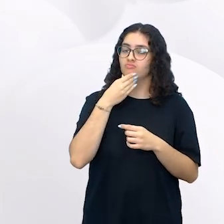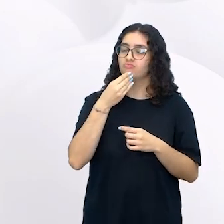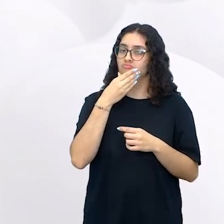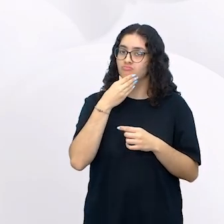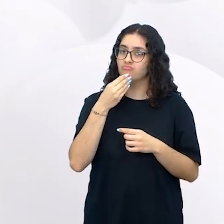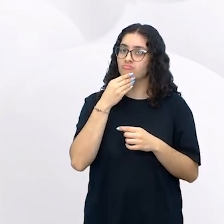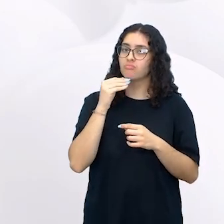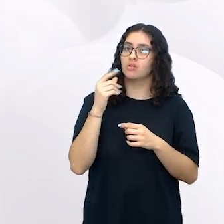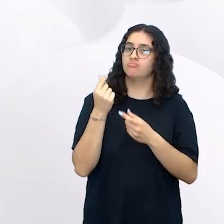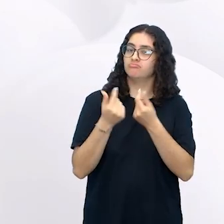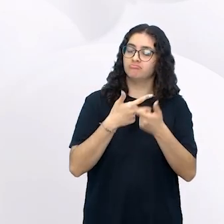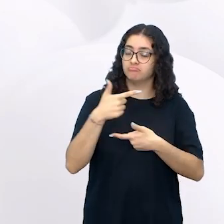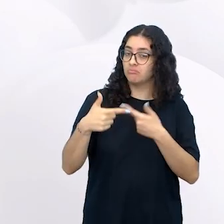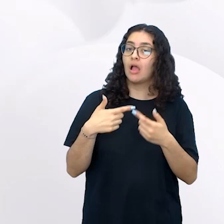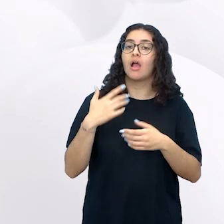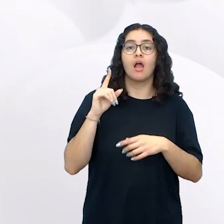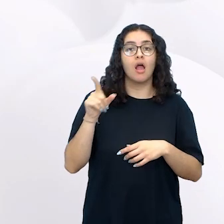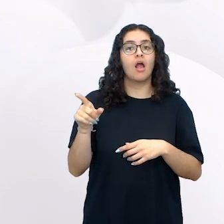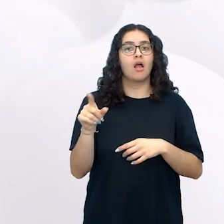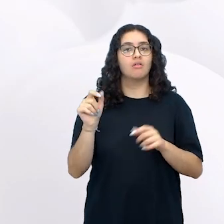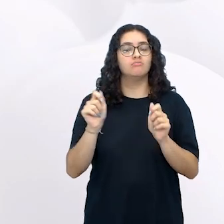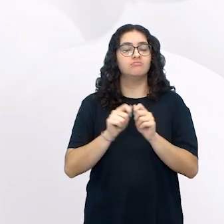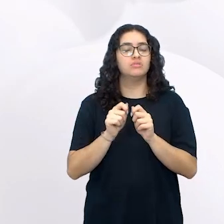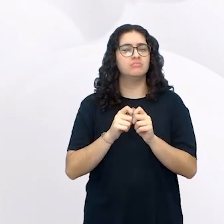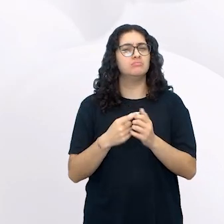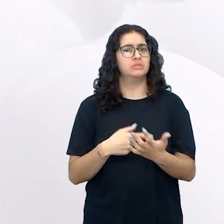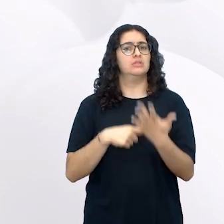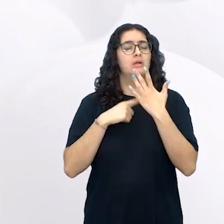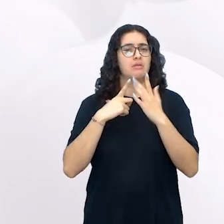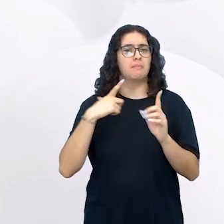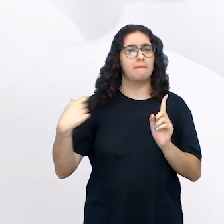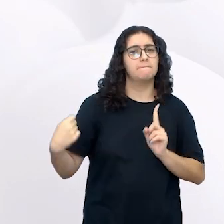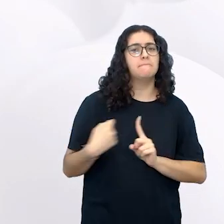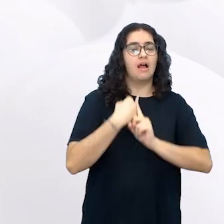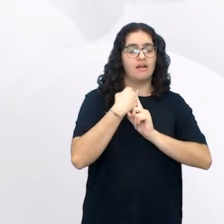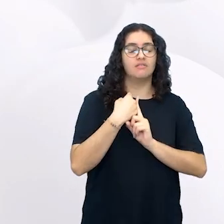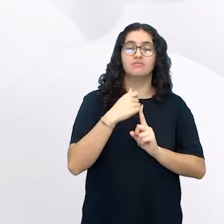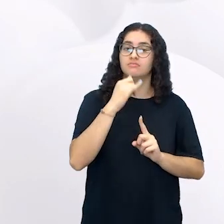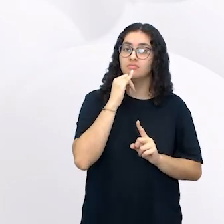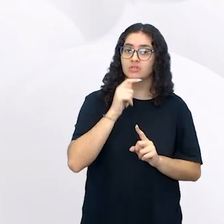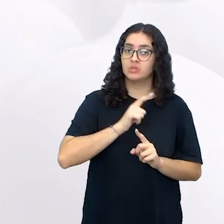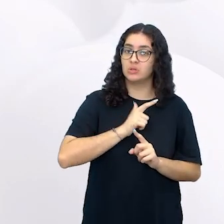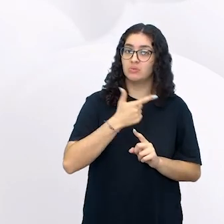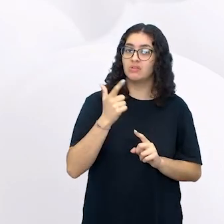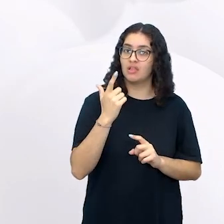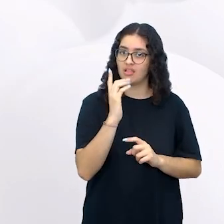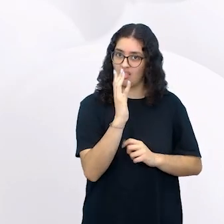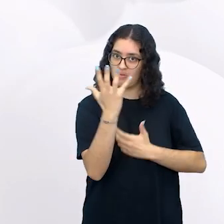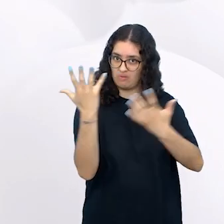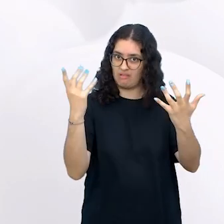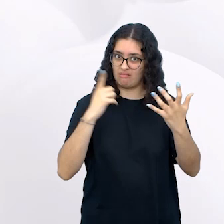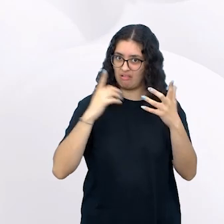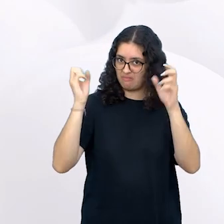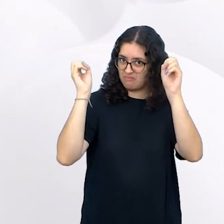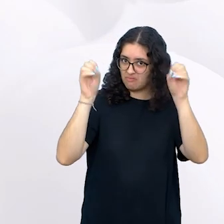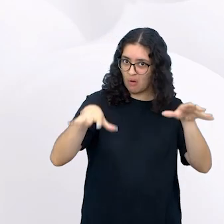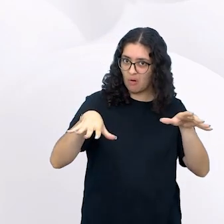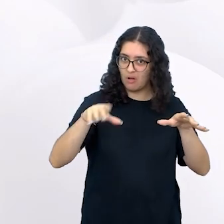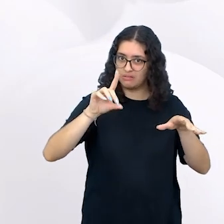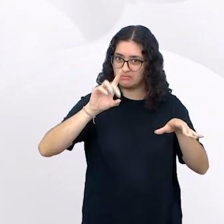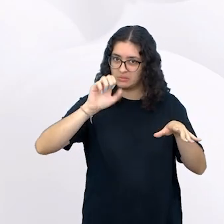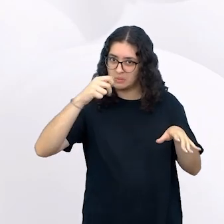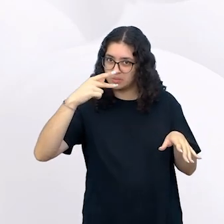um comentário que nos impactou bastante, né? Que é o conceito de que não existe desperdício na natureza. A gente